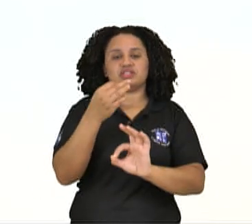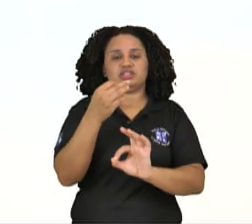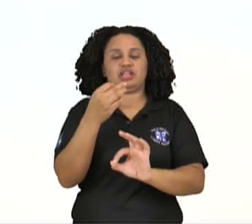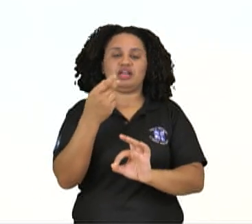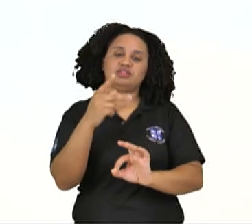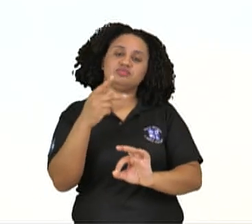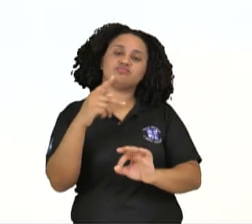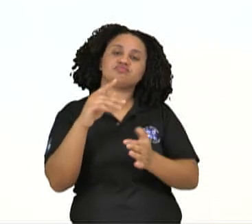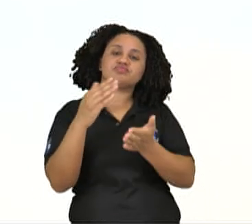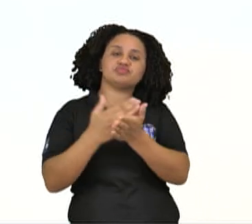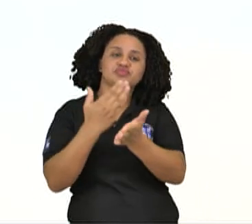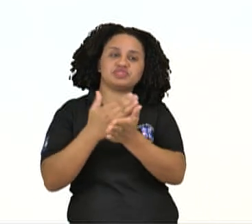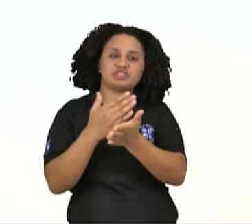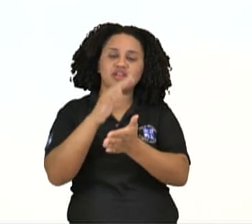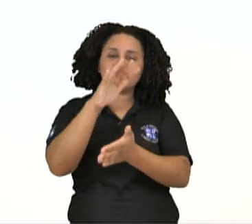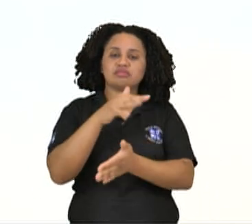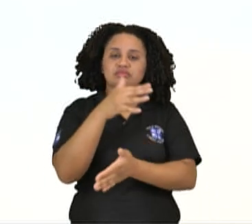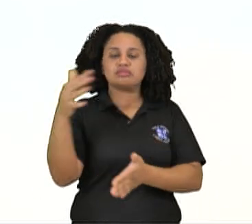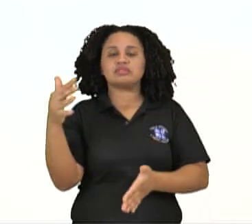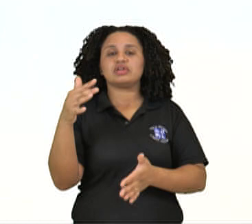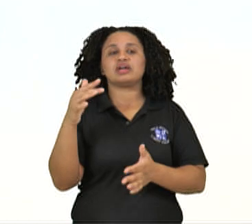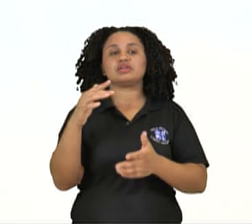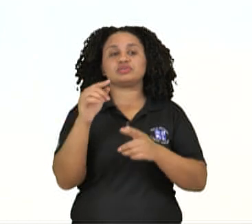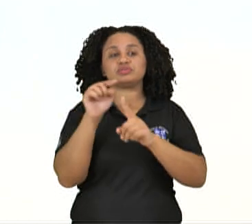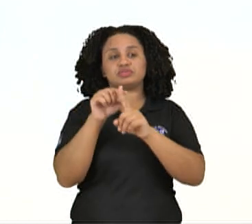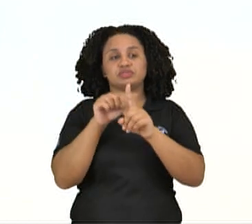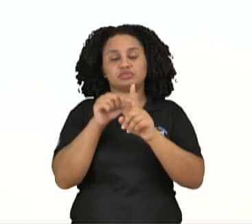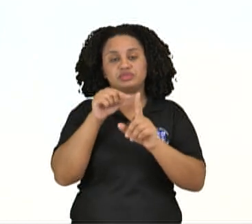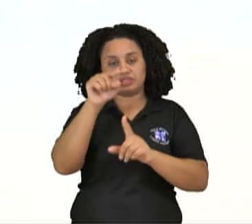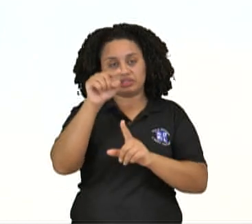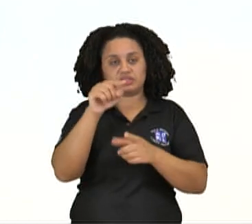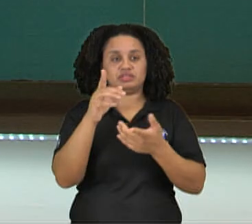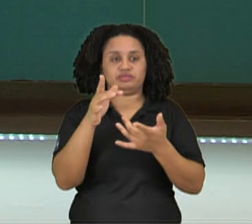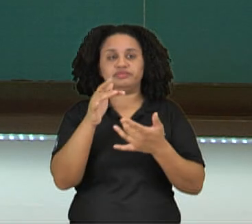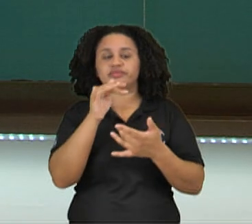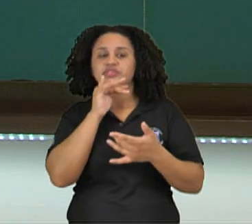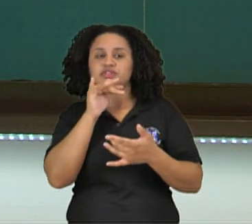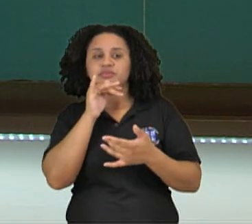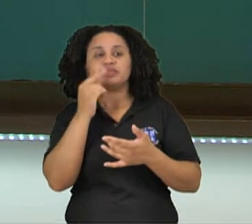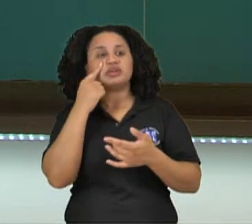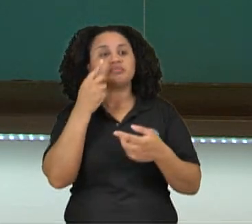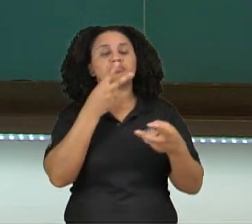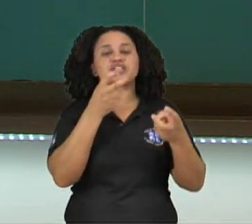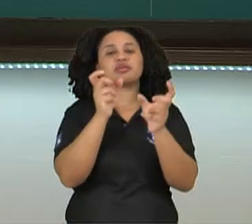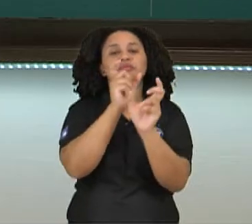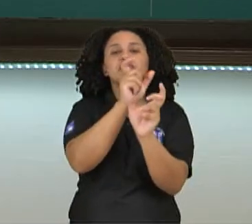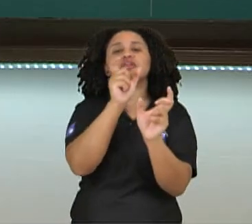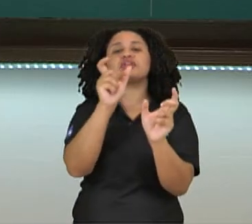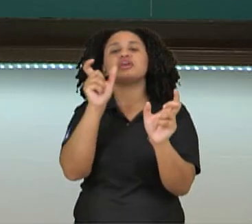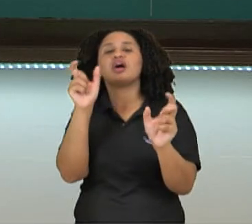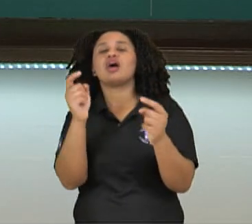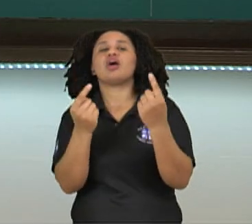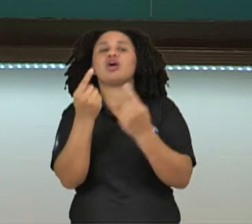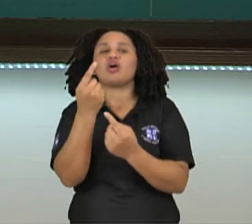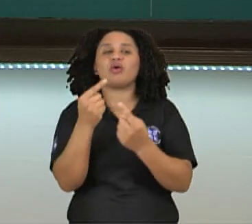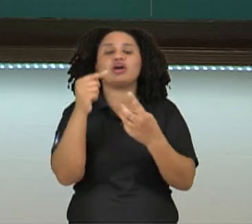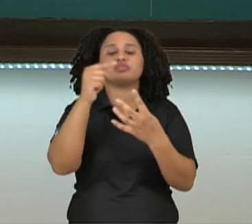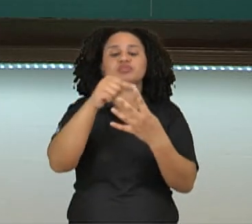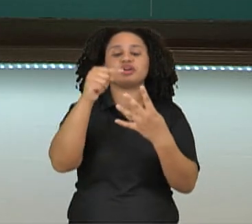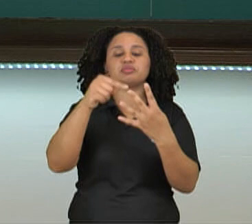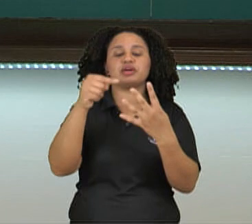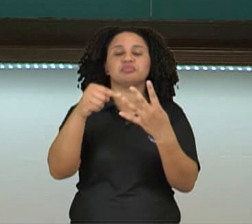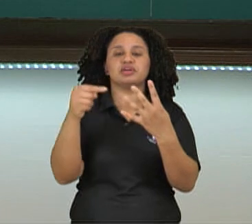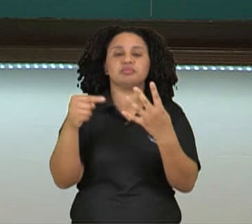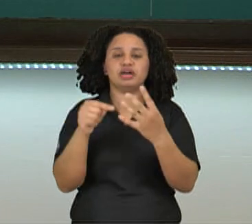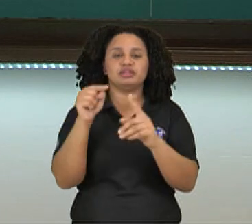de acordo com a acentuação gráfica de cada uma, certo? Então, identifiquem aí o que é monossílabo tônico, oxítono,